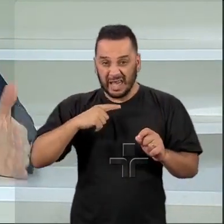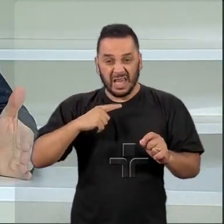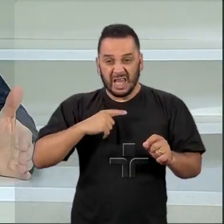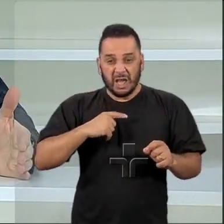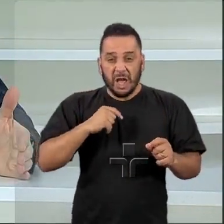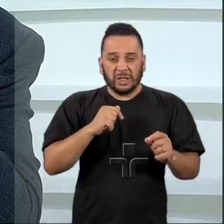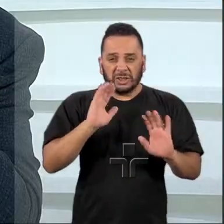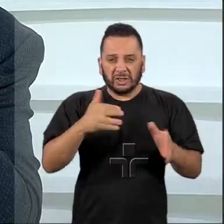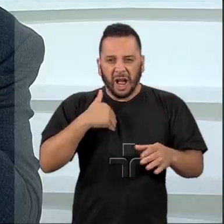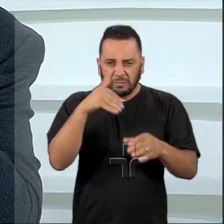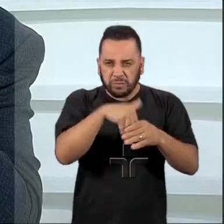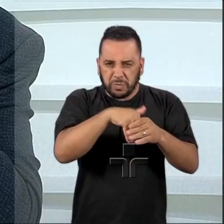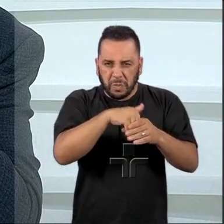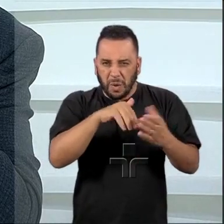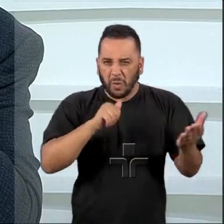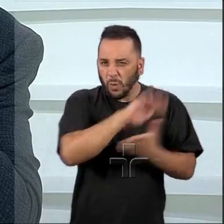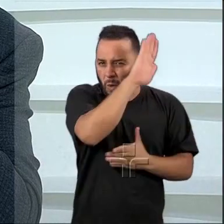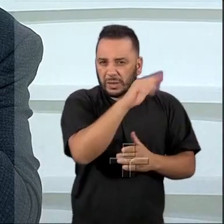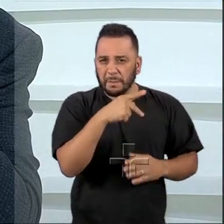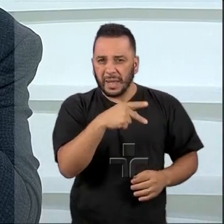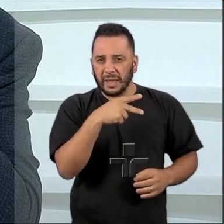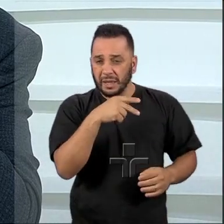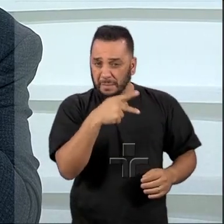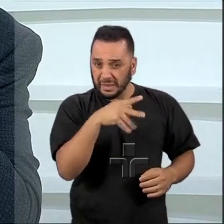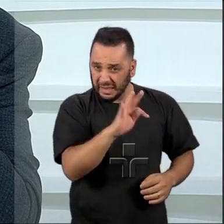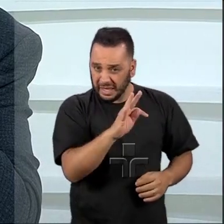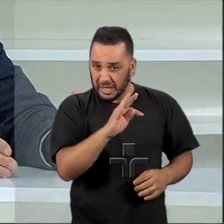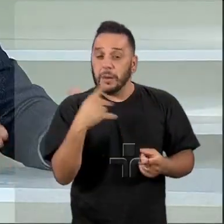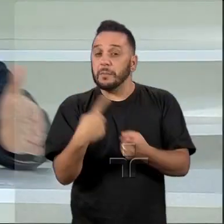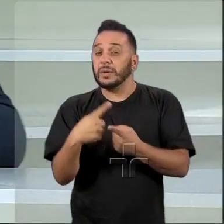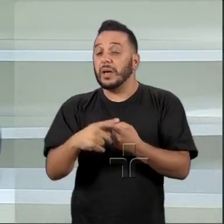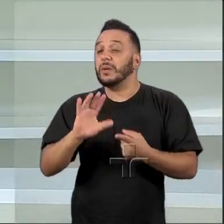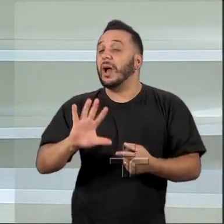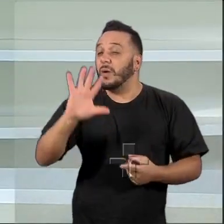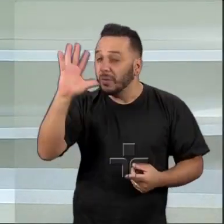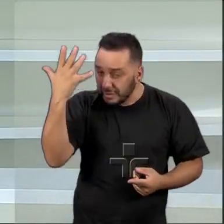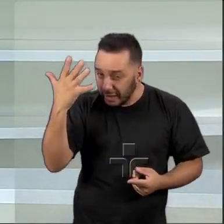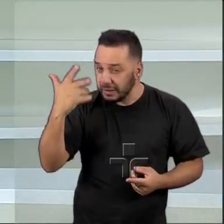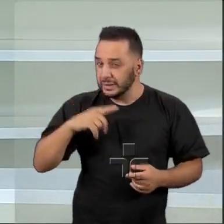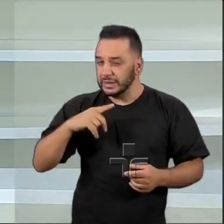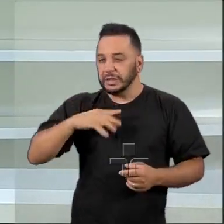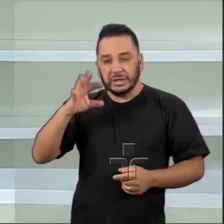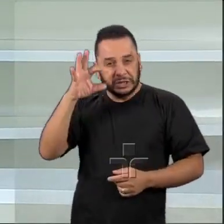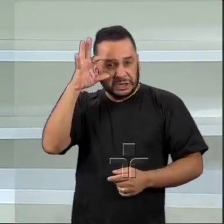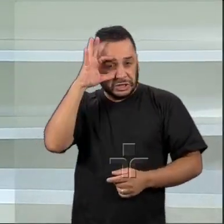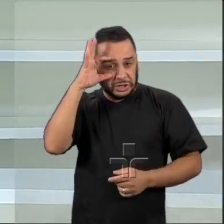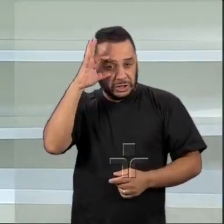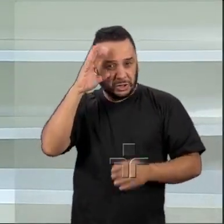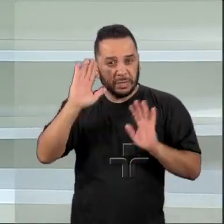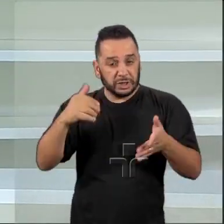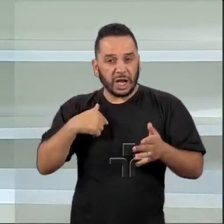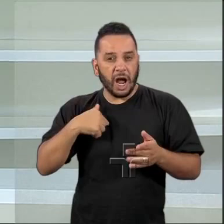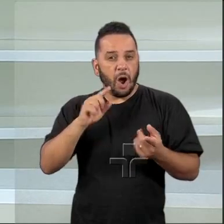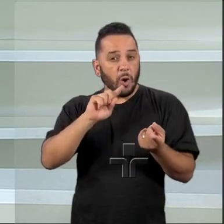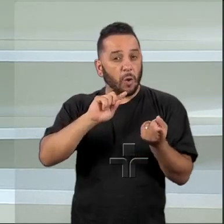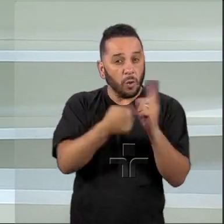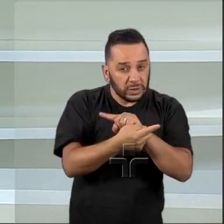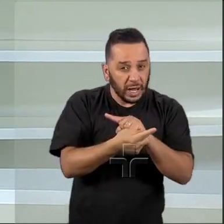aí o que acontece? Dilma Rousseff faz o contrário do que ela prometeu na